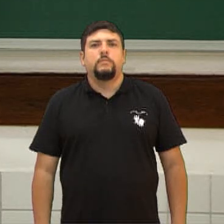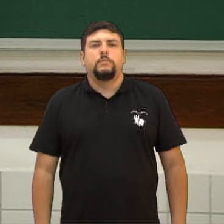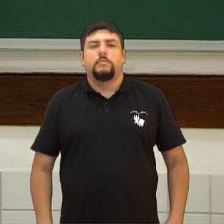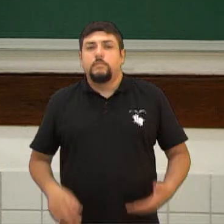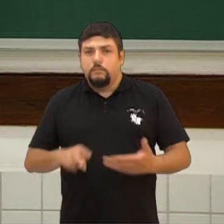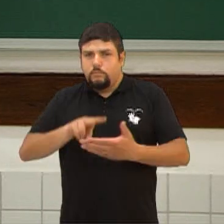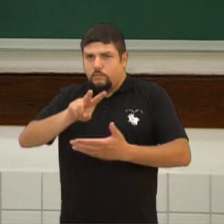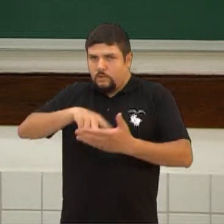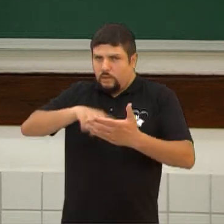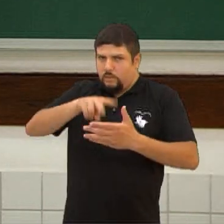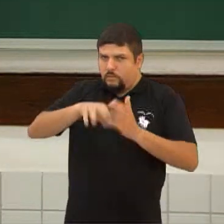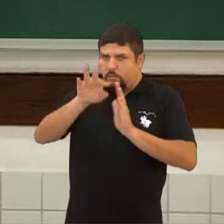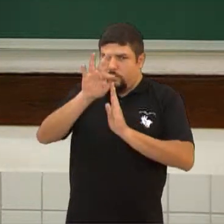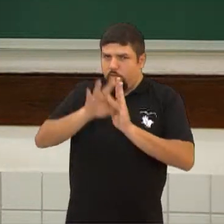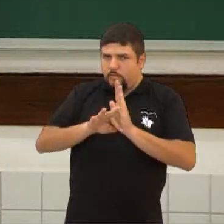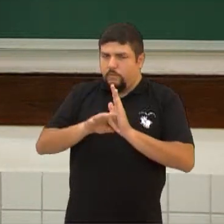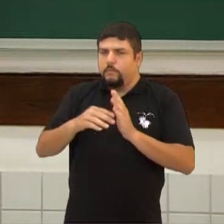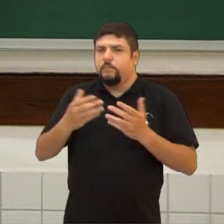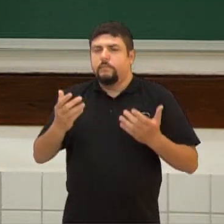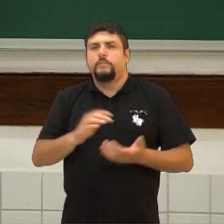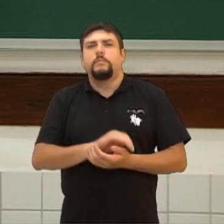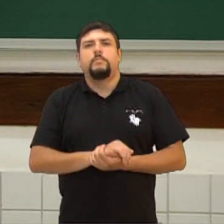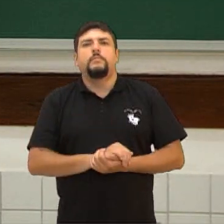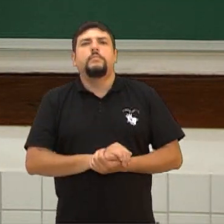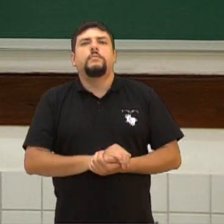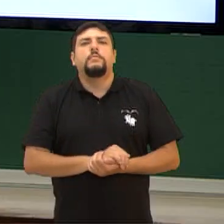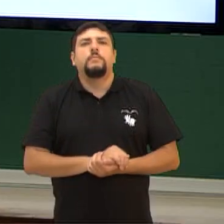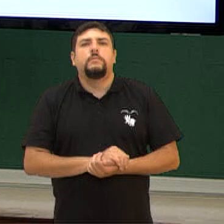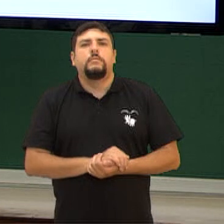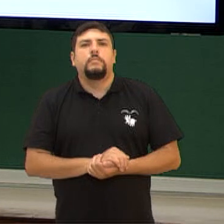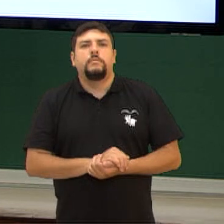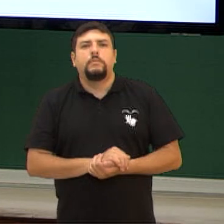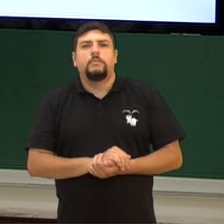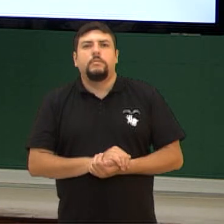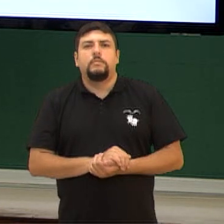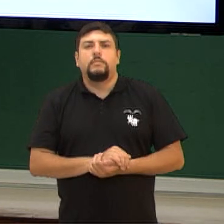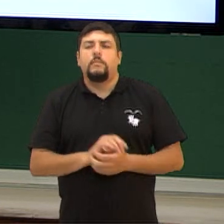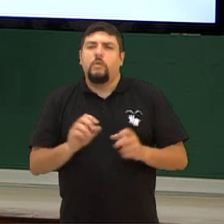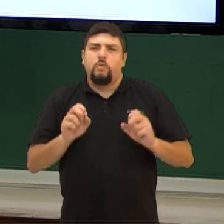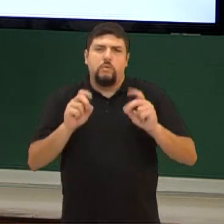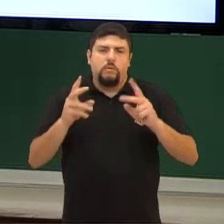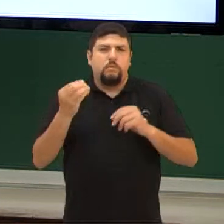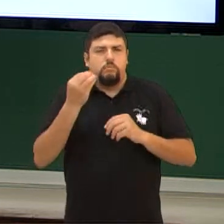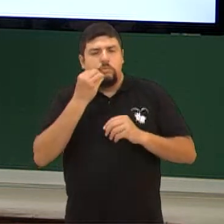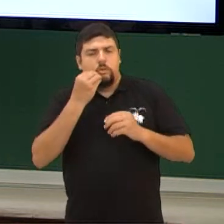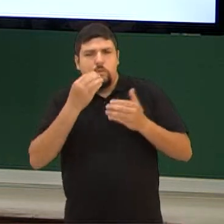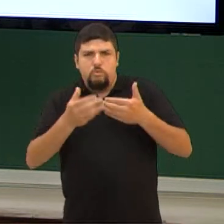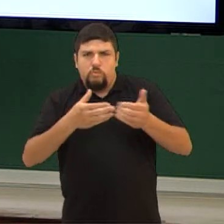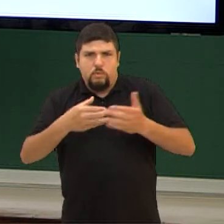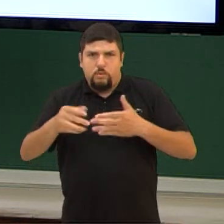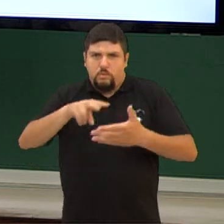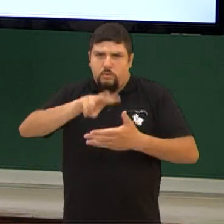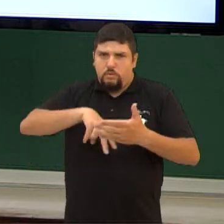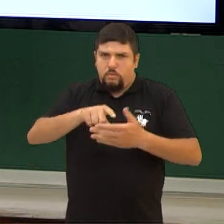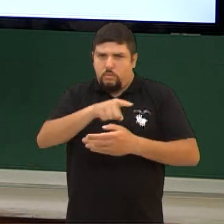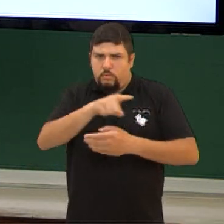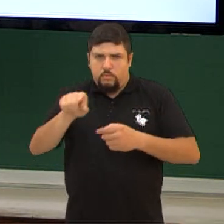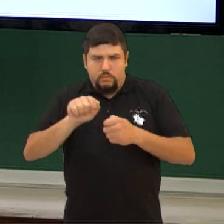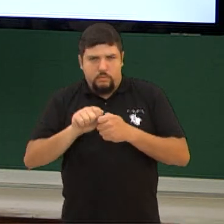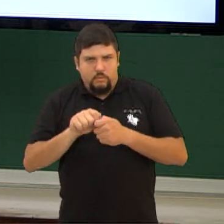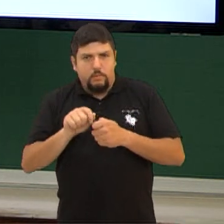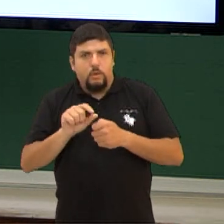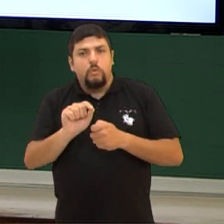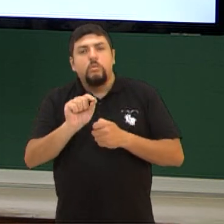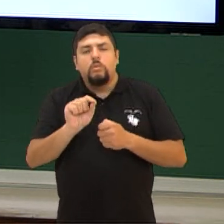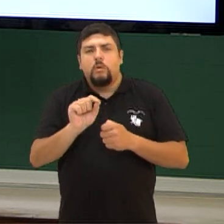Leram o texto? Então, olha só. Gente, é óbvio que em qualquer leitura que vocês venham fazer, você vai se deparar